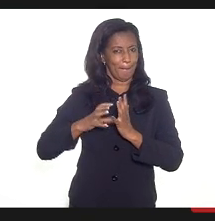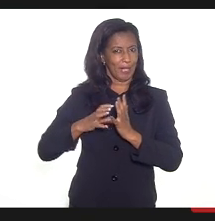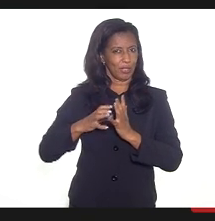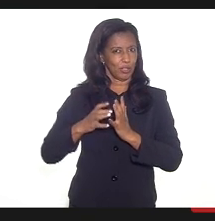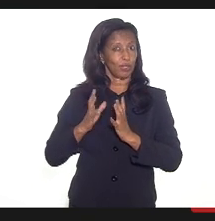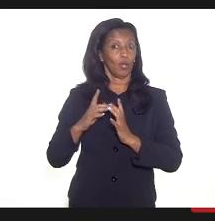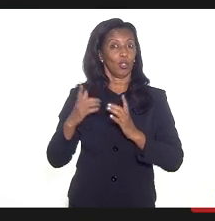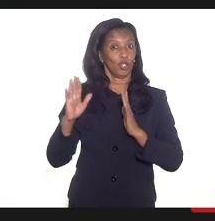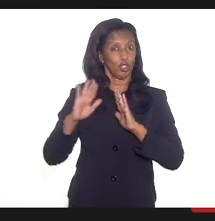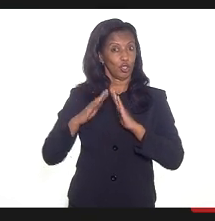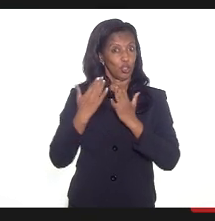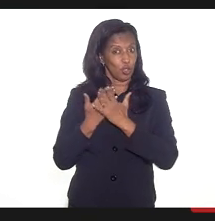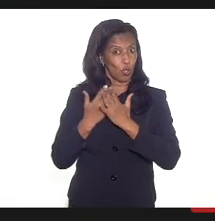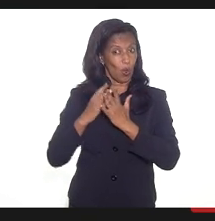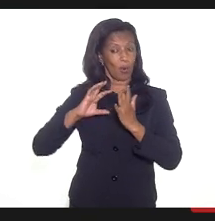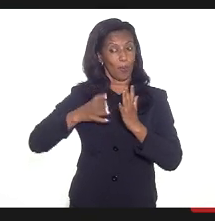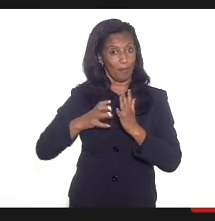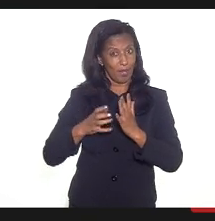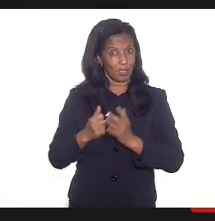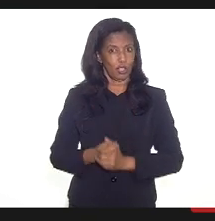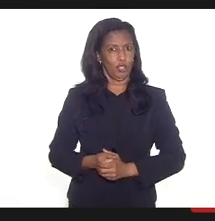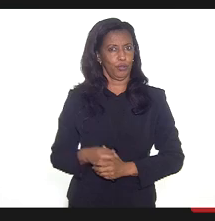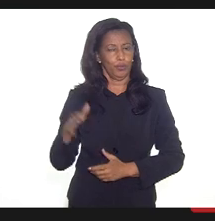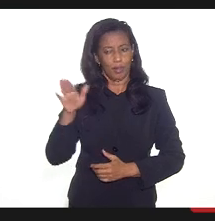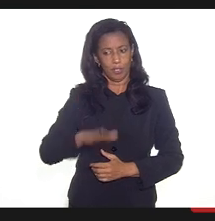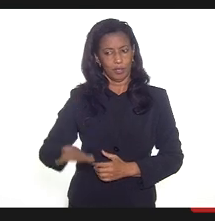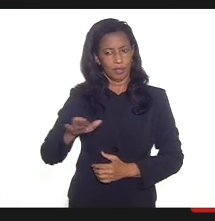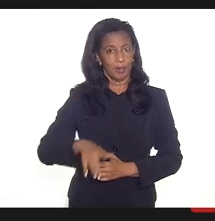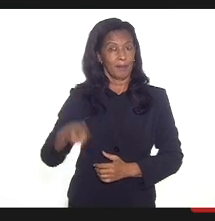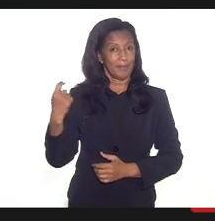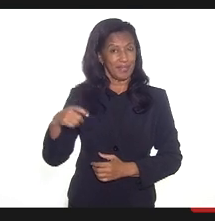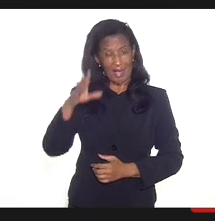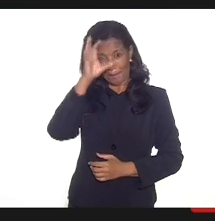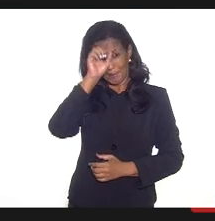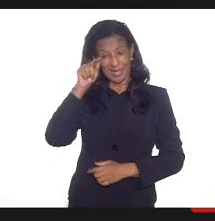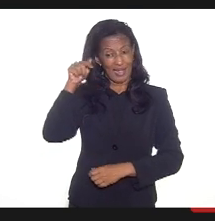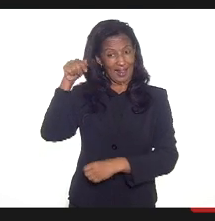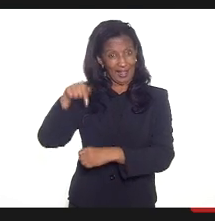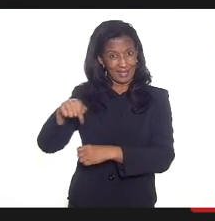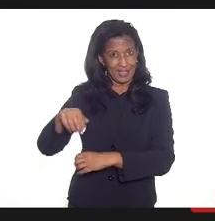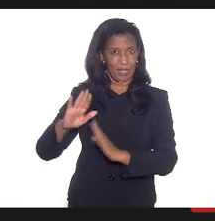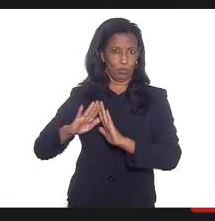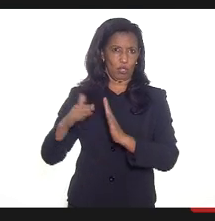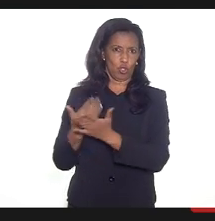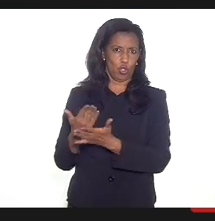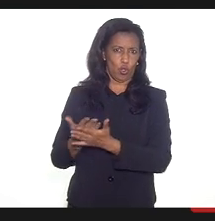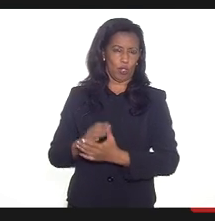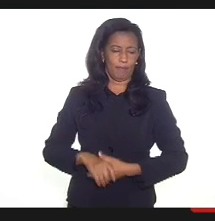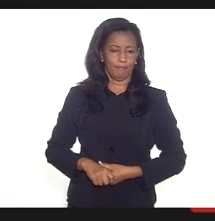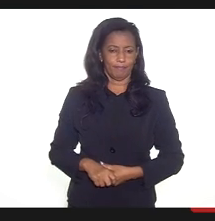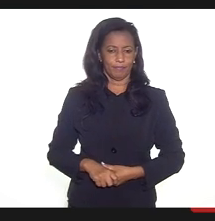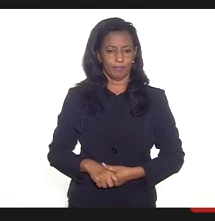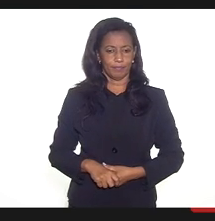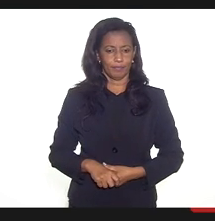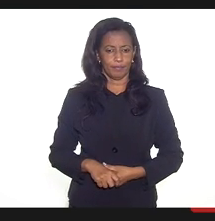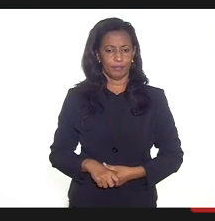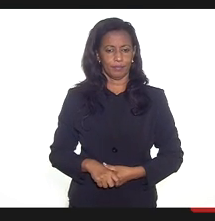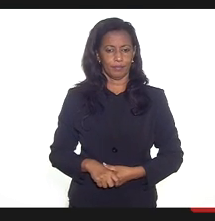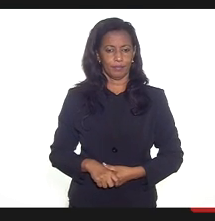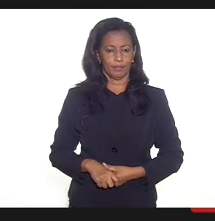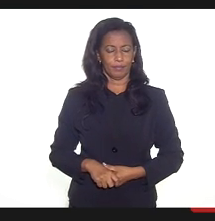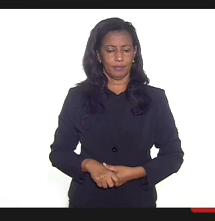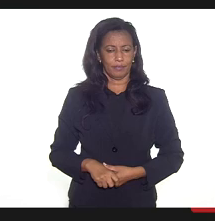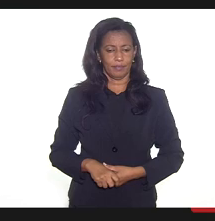partido, entre aspas, que as crianças precisam aprender lá dentro. Né? Bem, gente, vamos. Aqui,